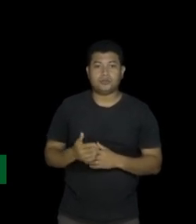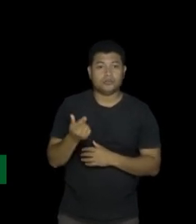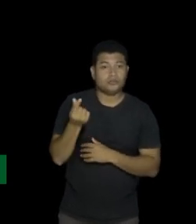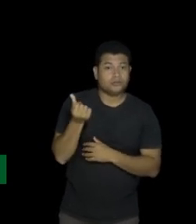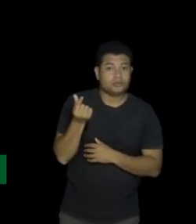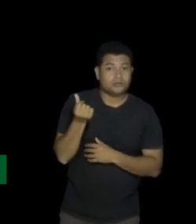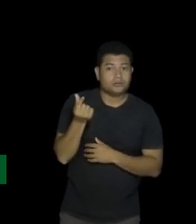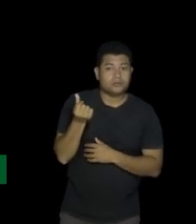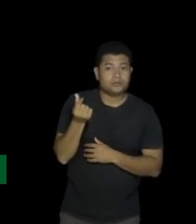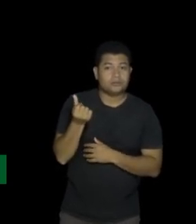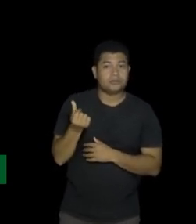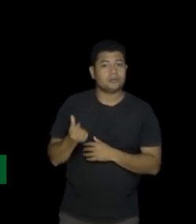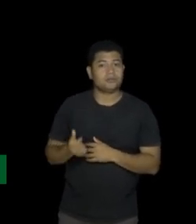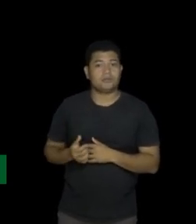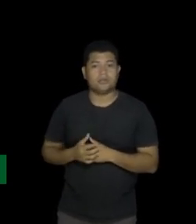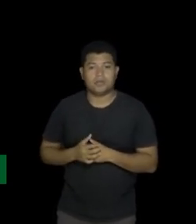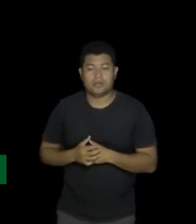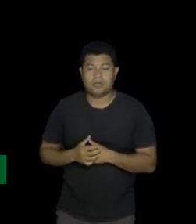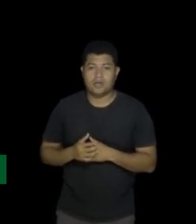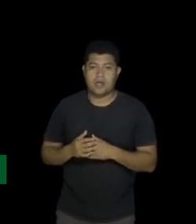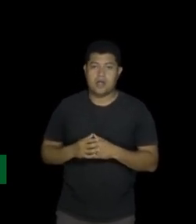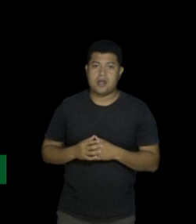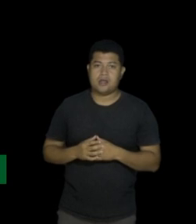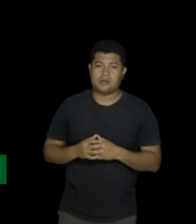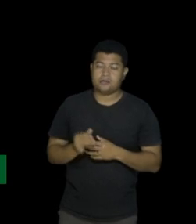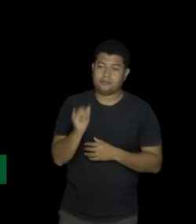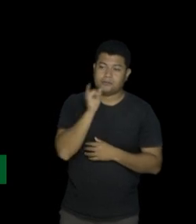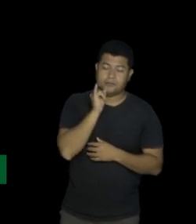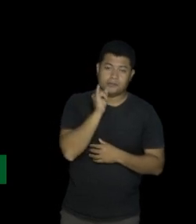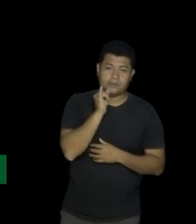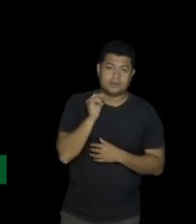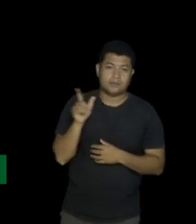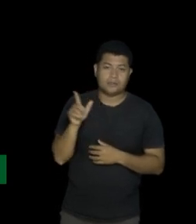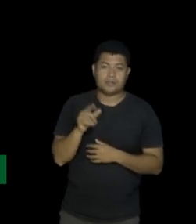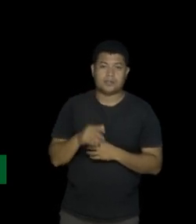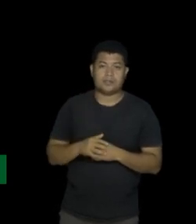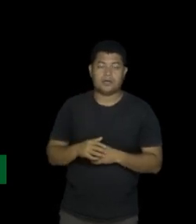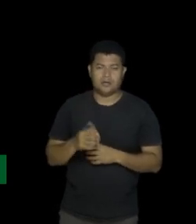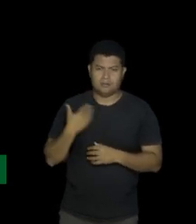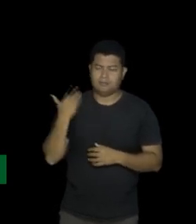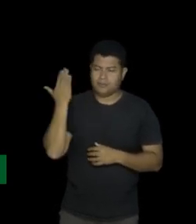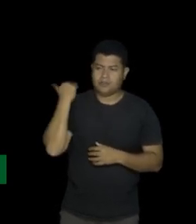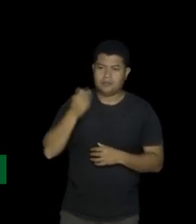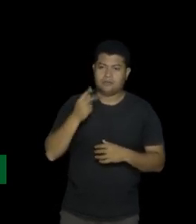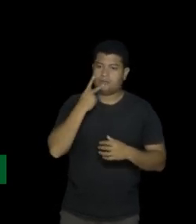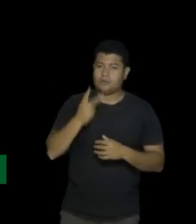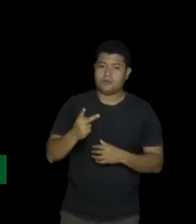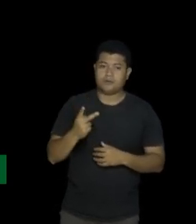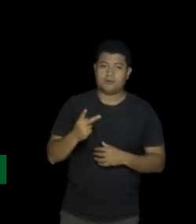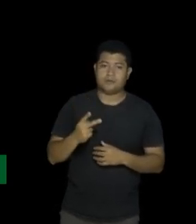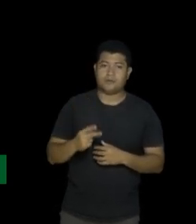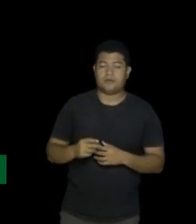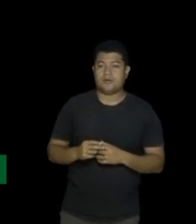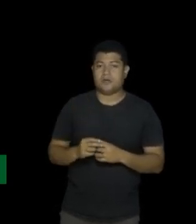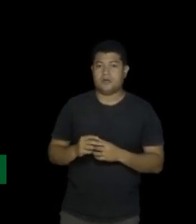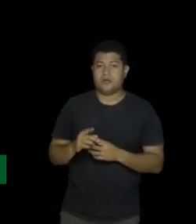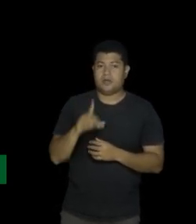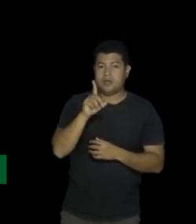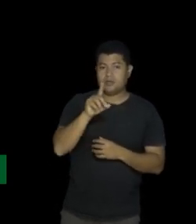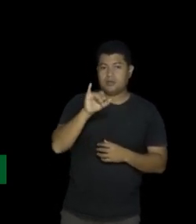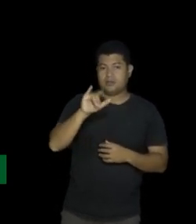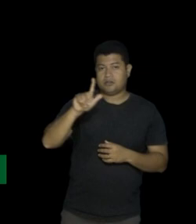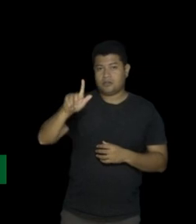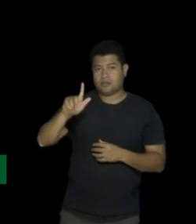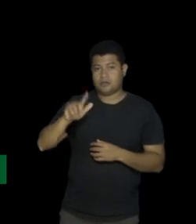Por narcotraficantes aqui eu trago um exemplo até citei essa semana a operação da dique de Canoinhas